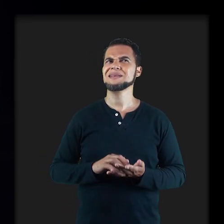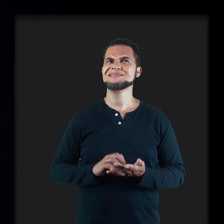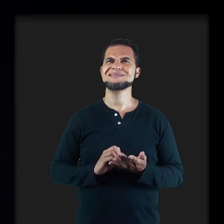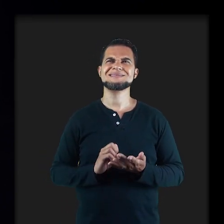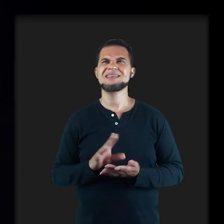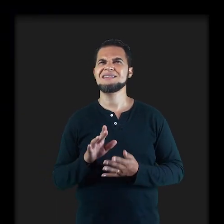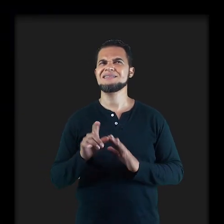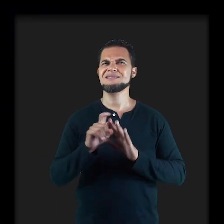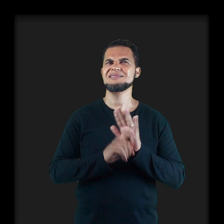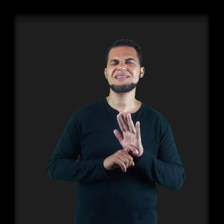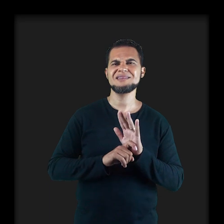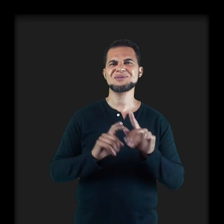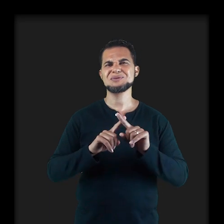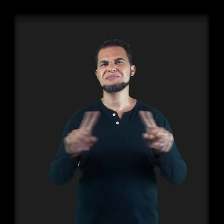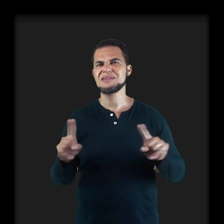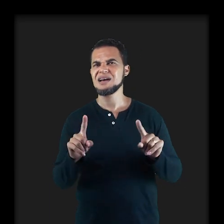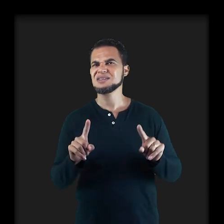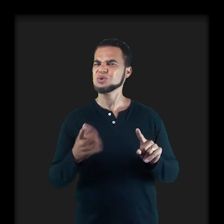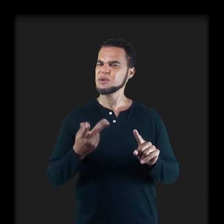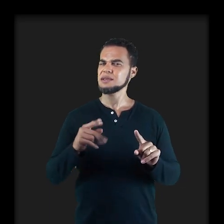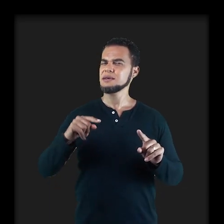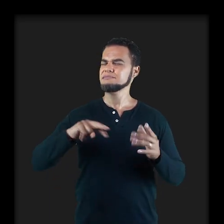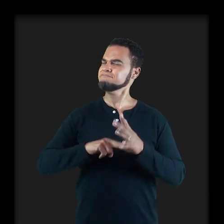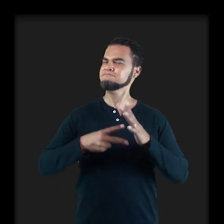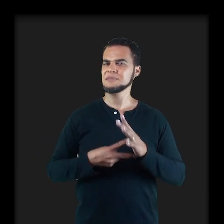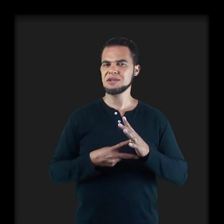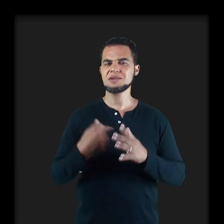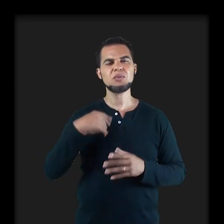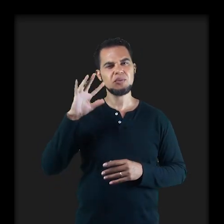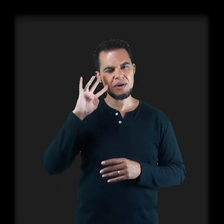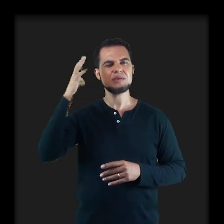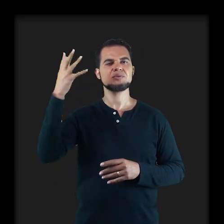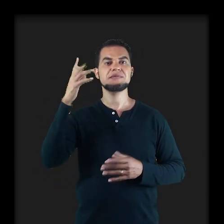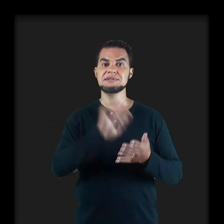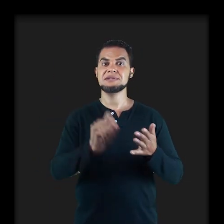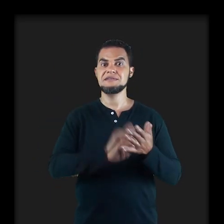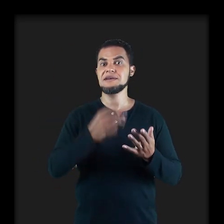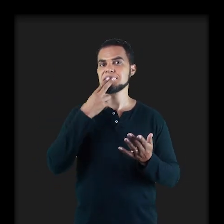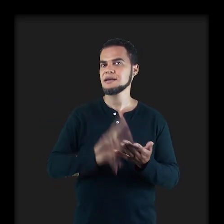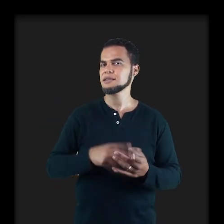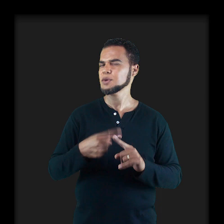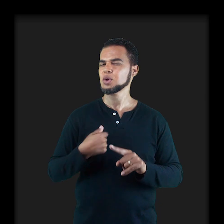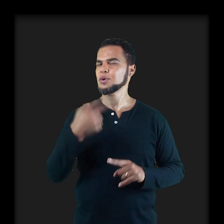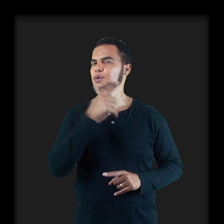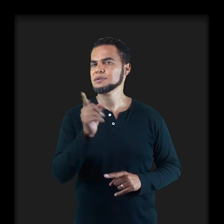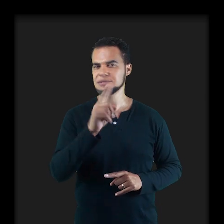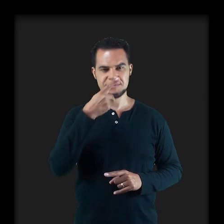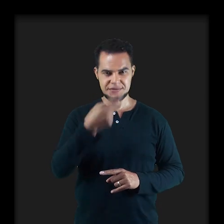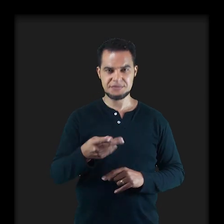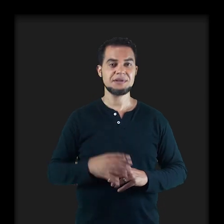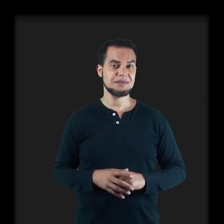texto, só que ia ficar com menos significado do que deveria ser. Aí então eu resolvi escrever a carta, porque não ia conseguir